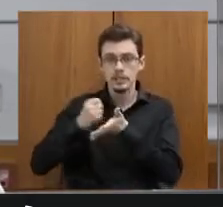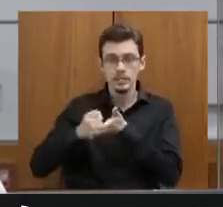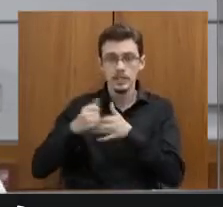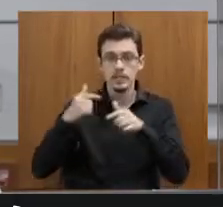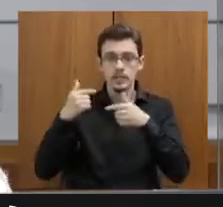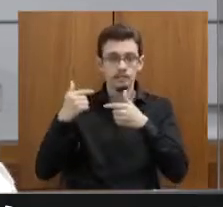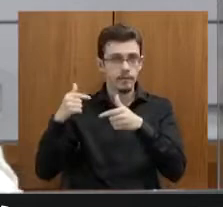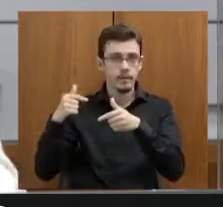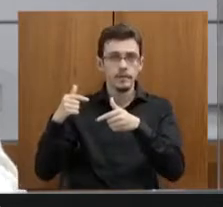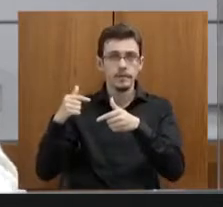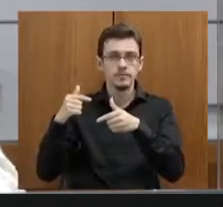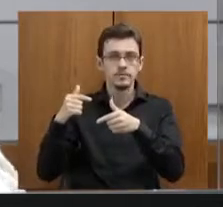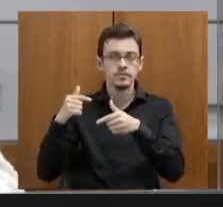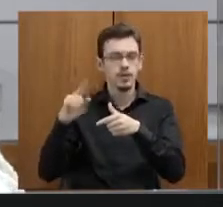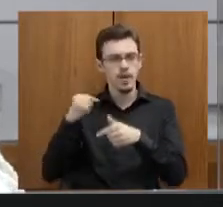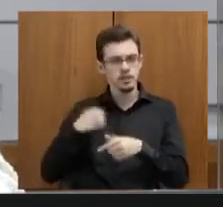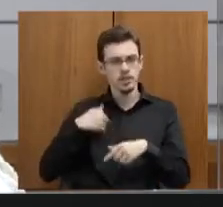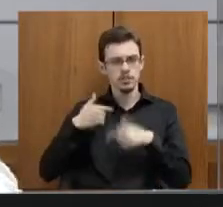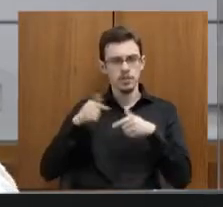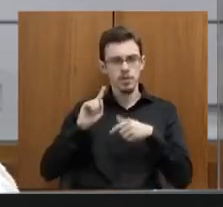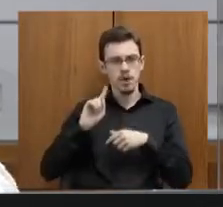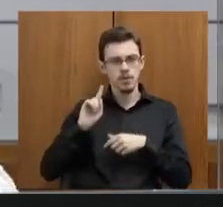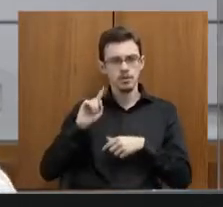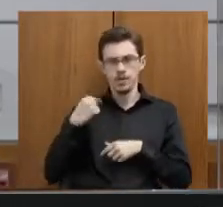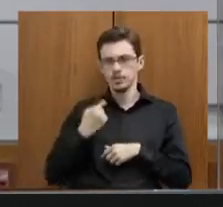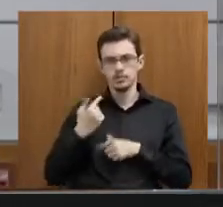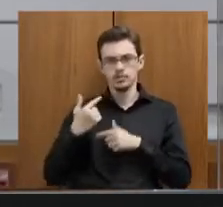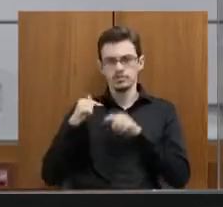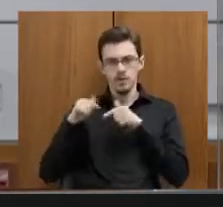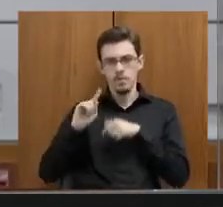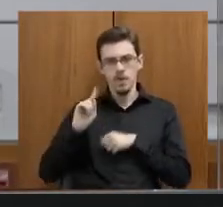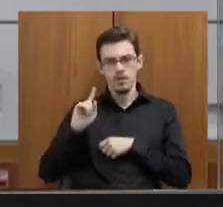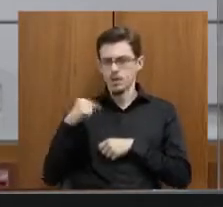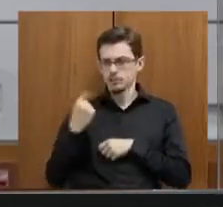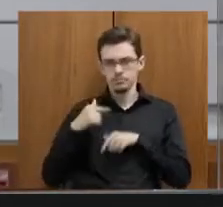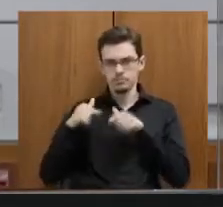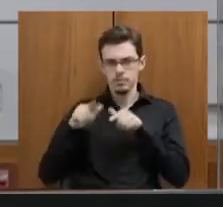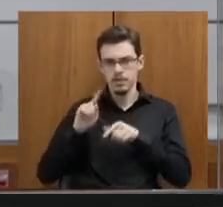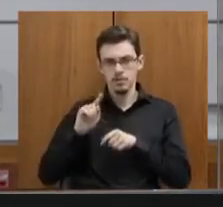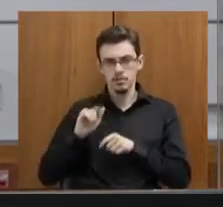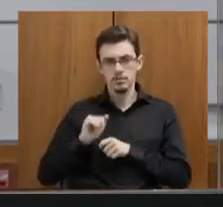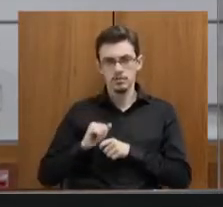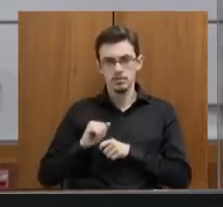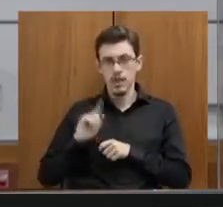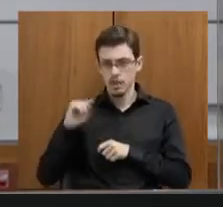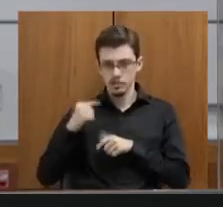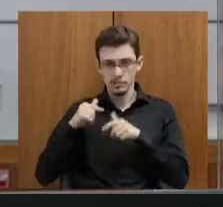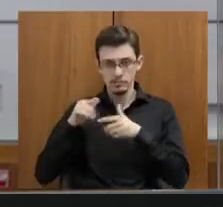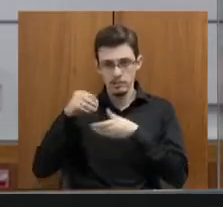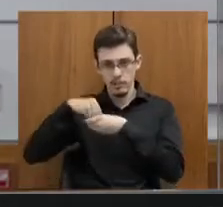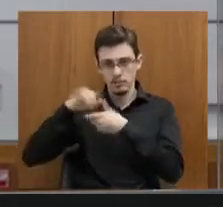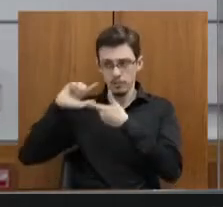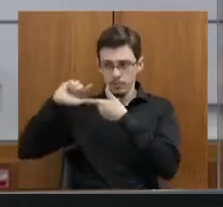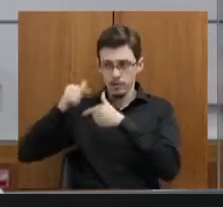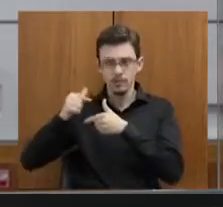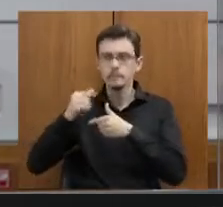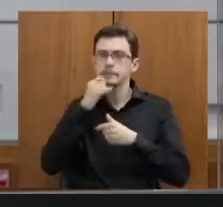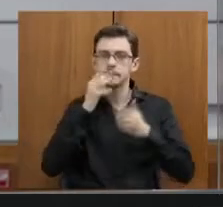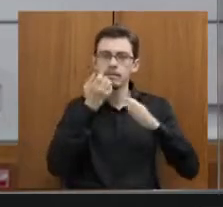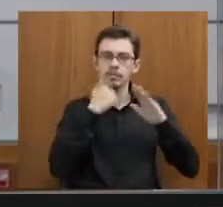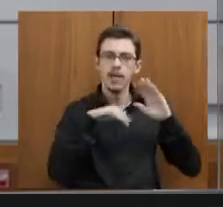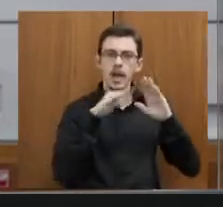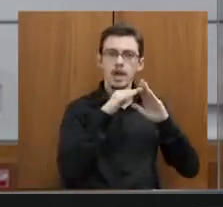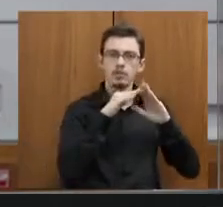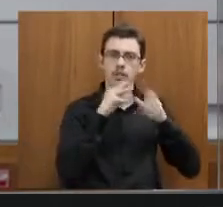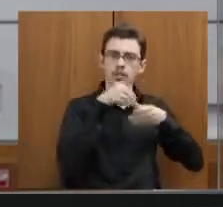que trabalha né Gente olha a gente não trabalha não oi oi trabalhamos sim né aquela pessoa que está lá responsável que